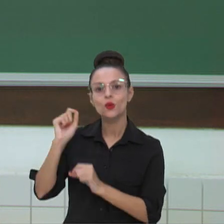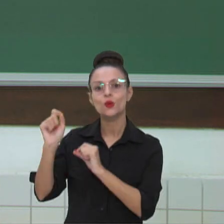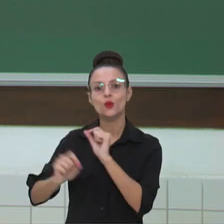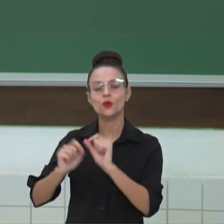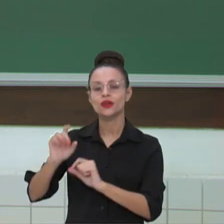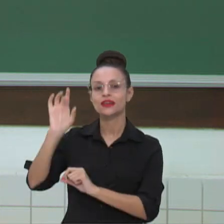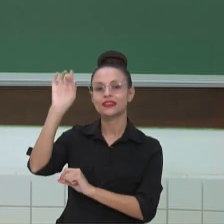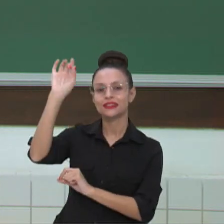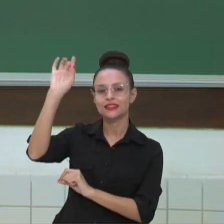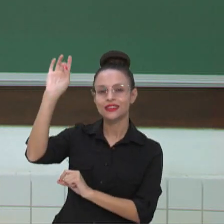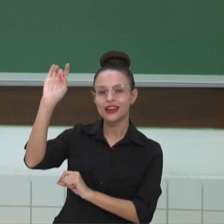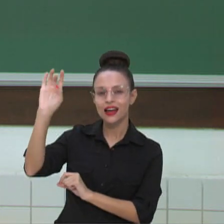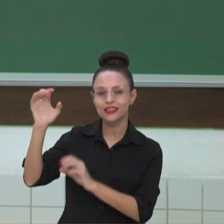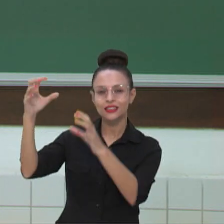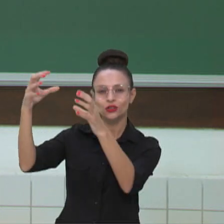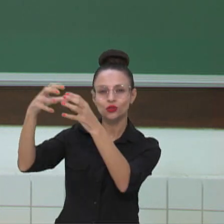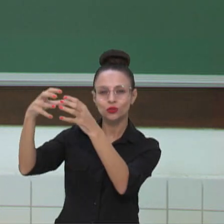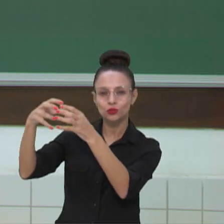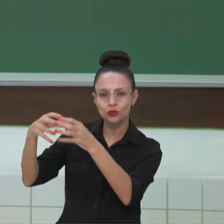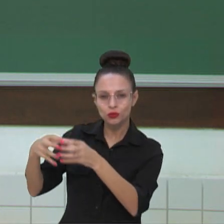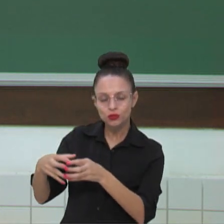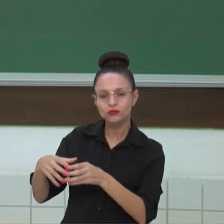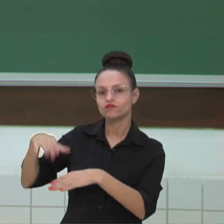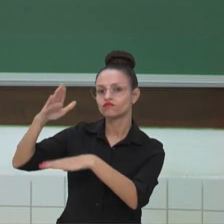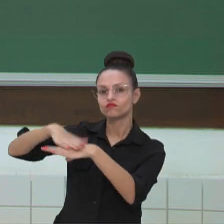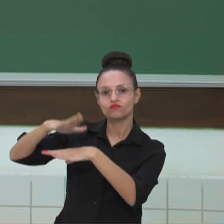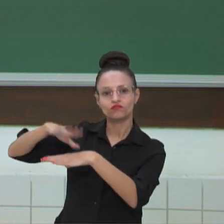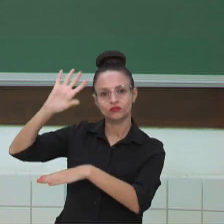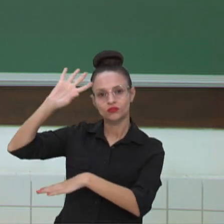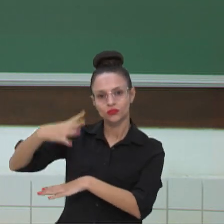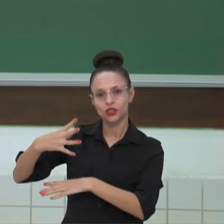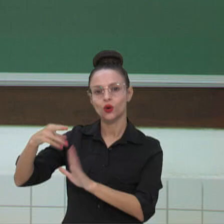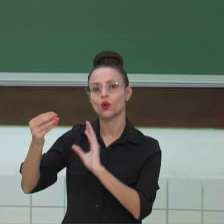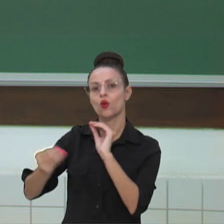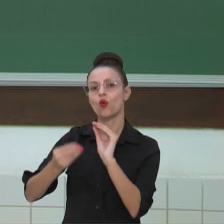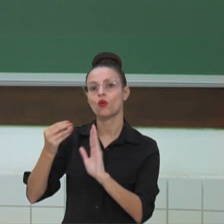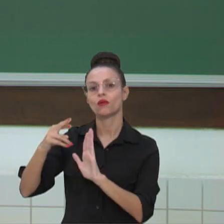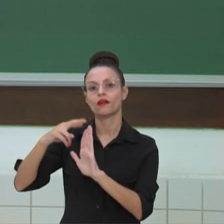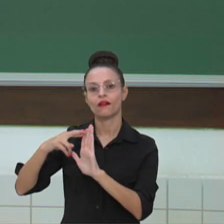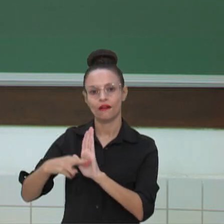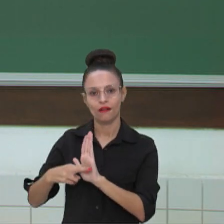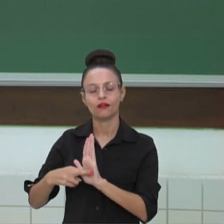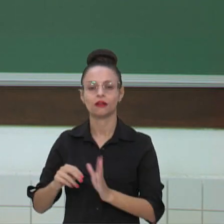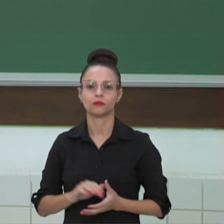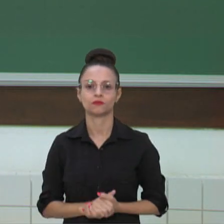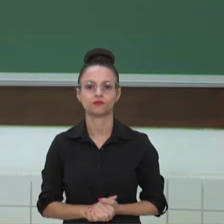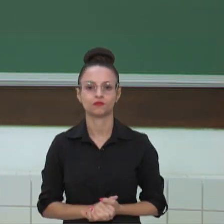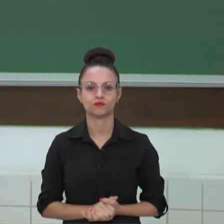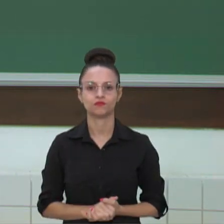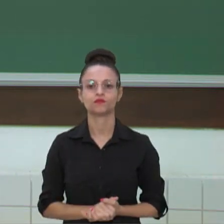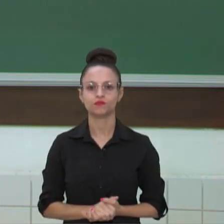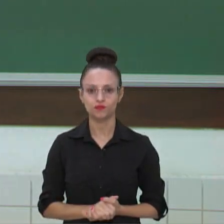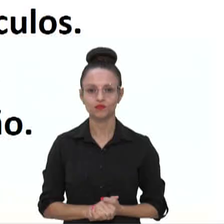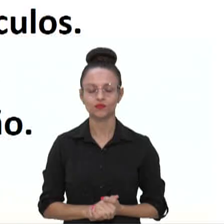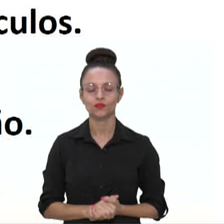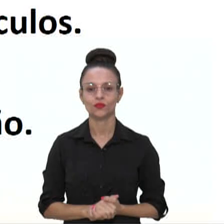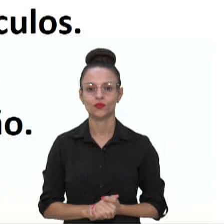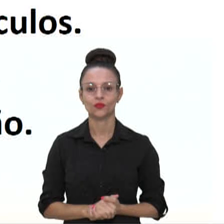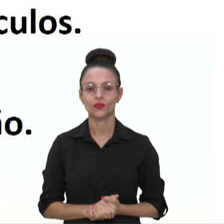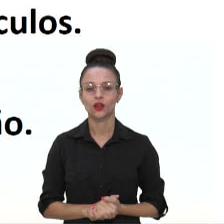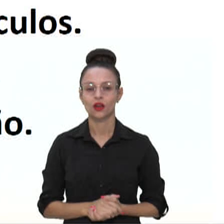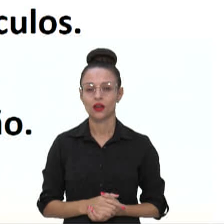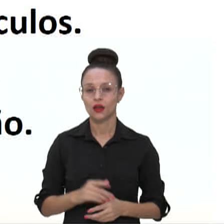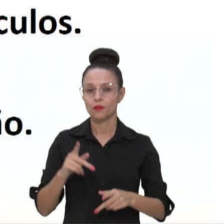colônia, cada grupo de colonos decidir como seriam as regras da colônia. Foi? Ei,